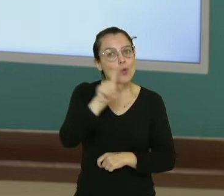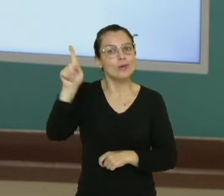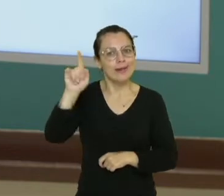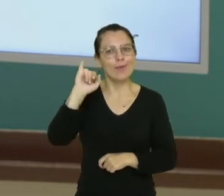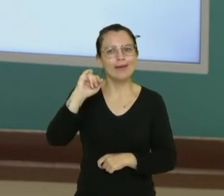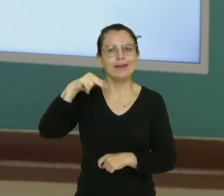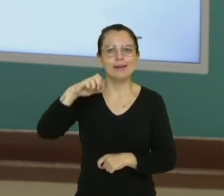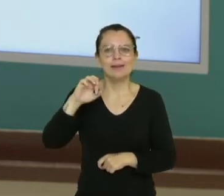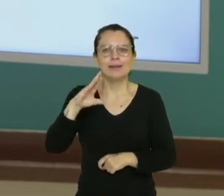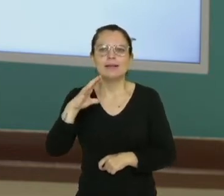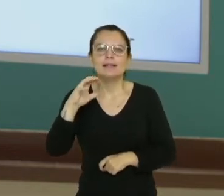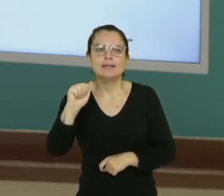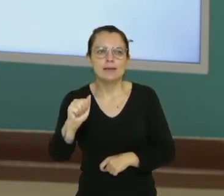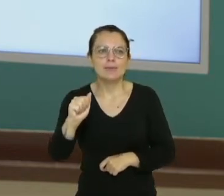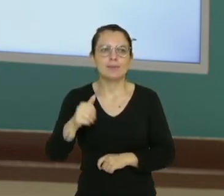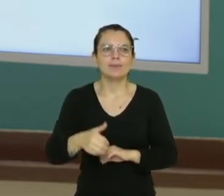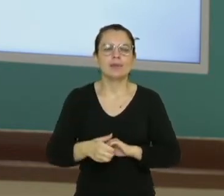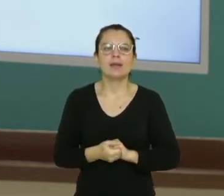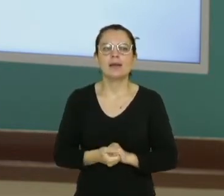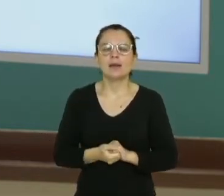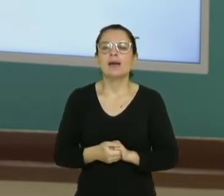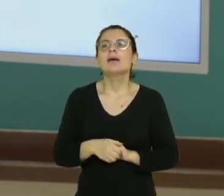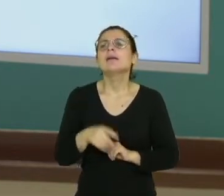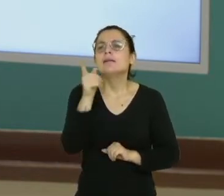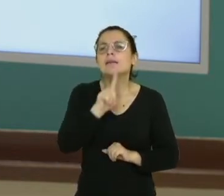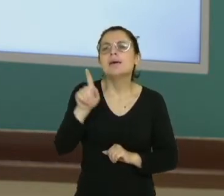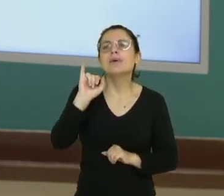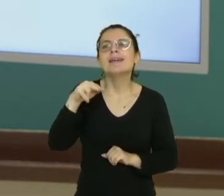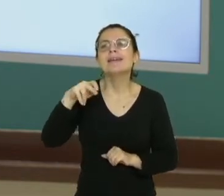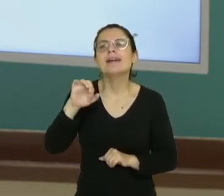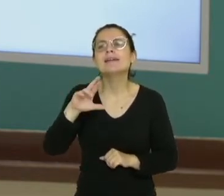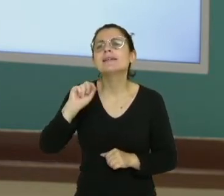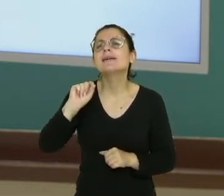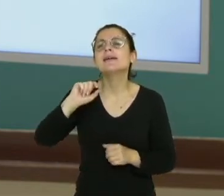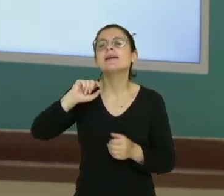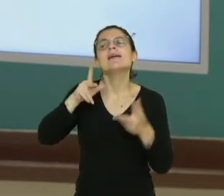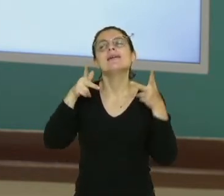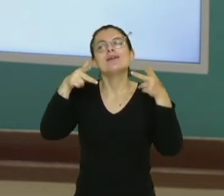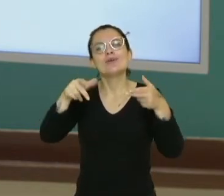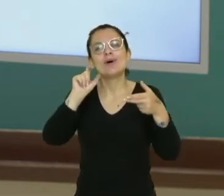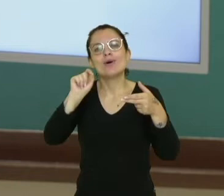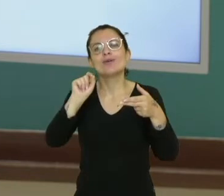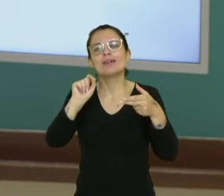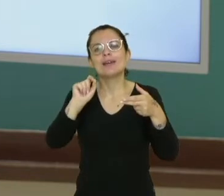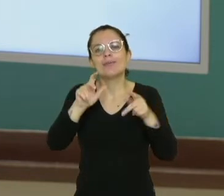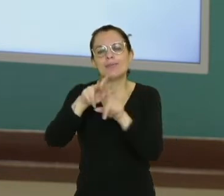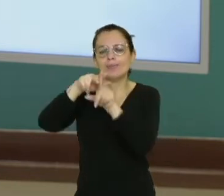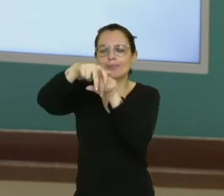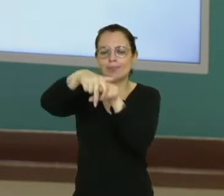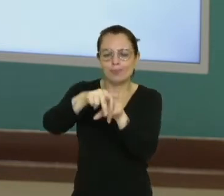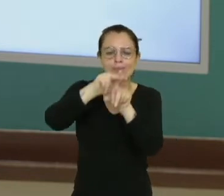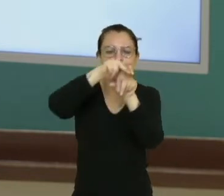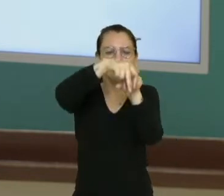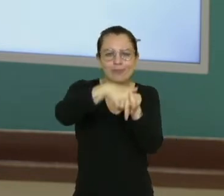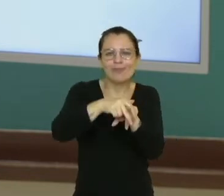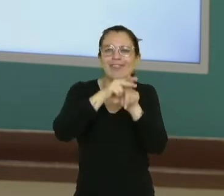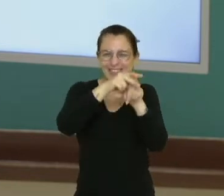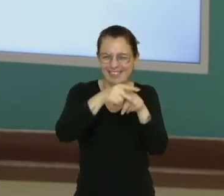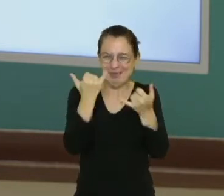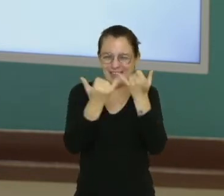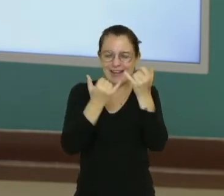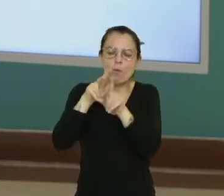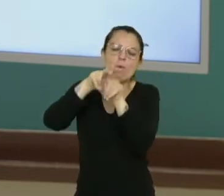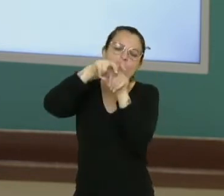Isso acontece principalmente quando você tem um carrossel, né? O carrossel, apesar de ele manter a velocidade